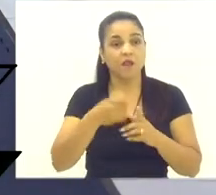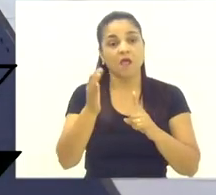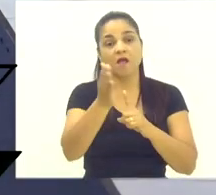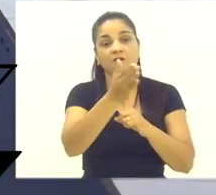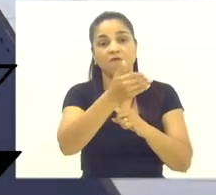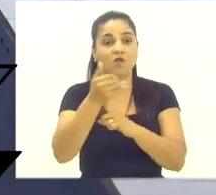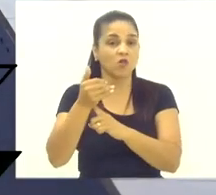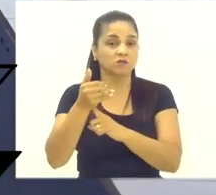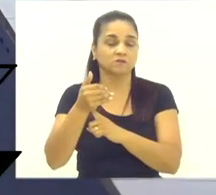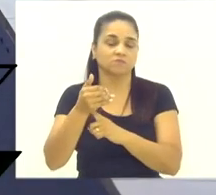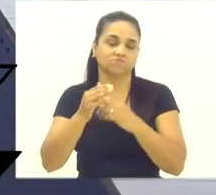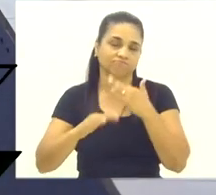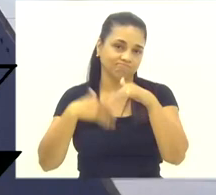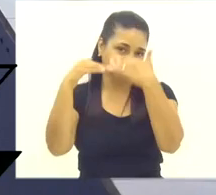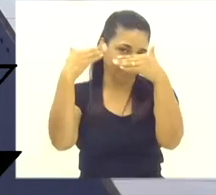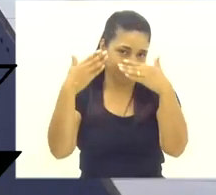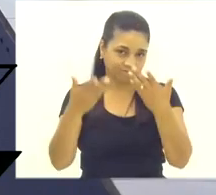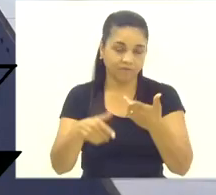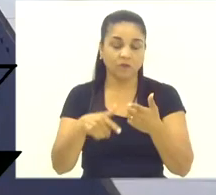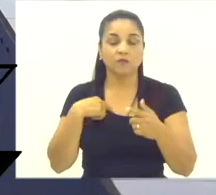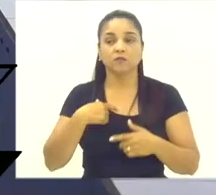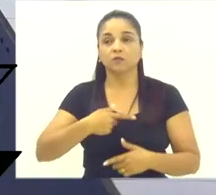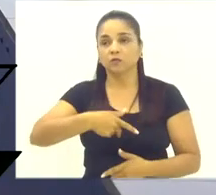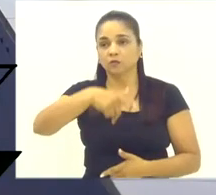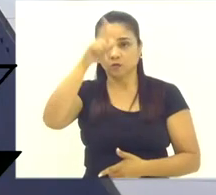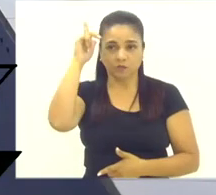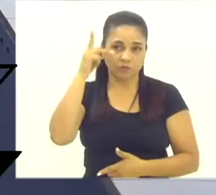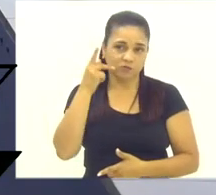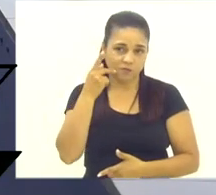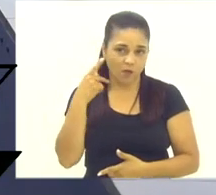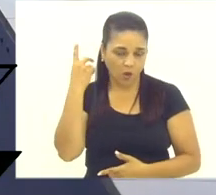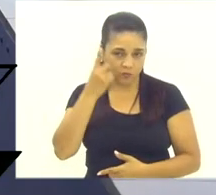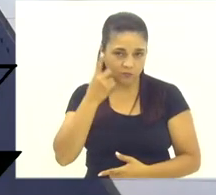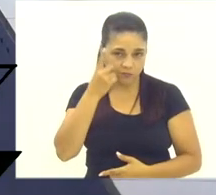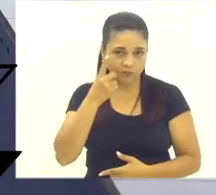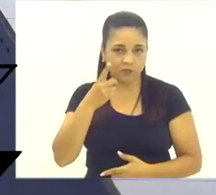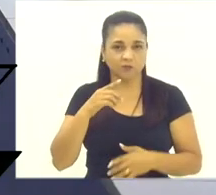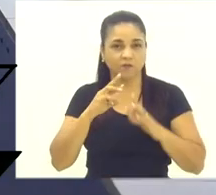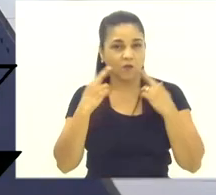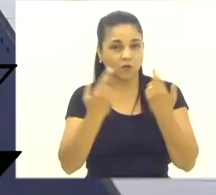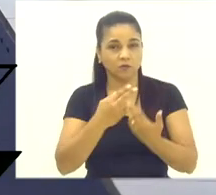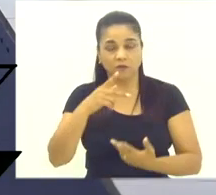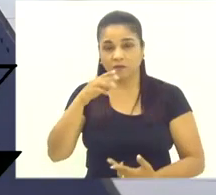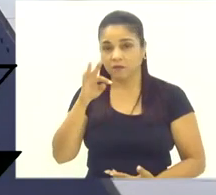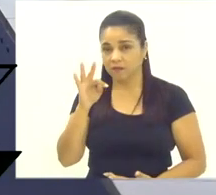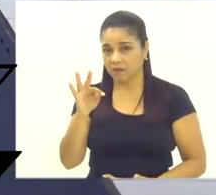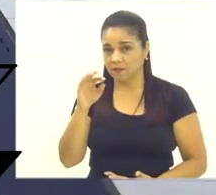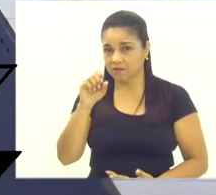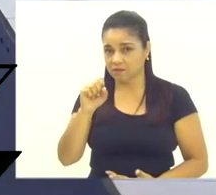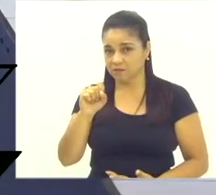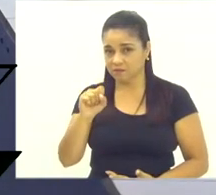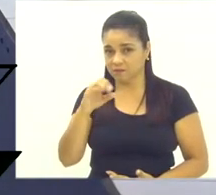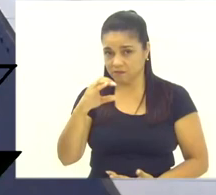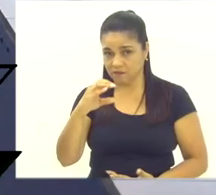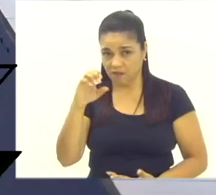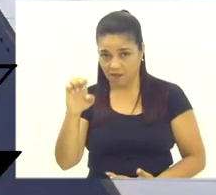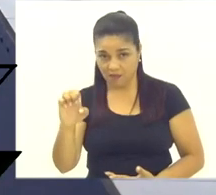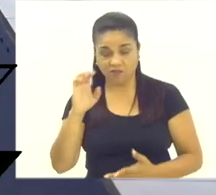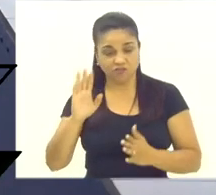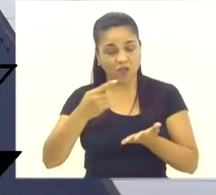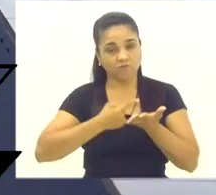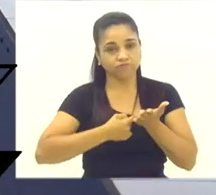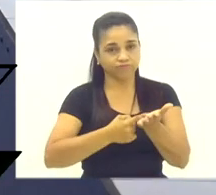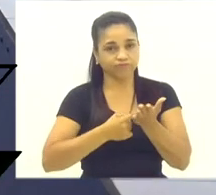então o deputado Municipal teve uma audiência teve uma reunião no TSE e já deixou pré-agendado uma conversa nossa